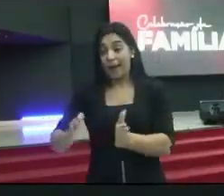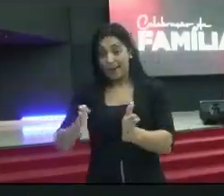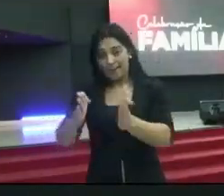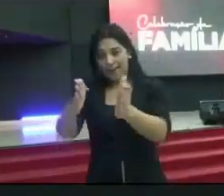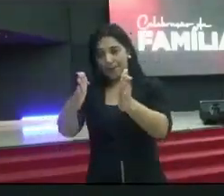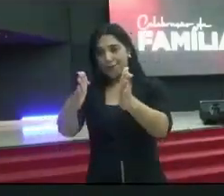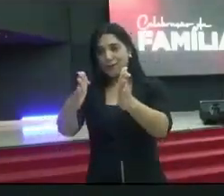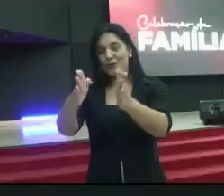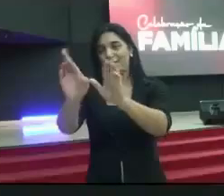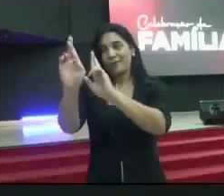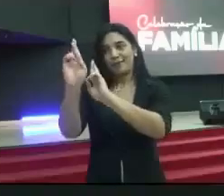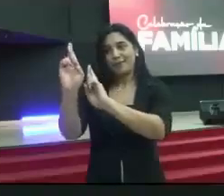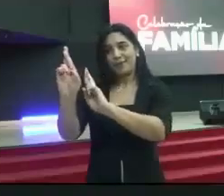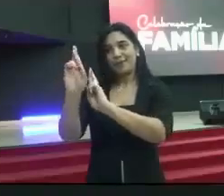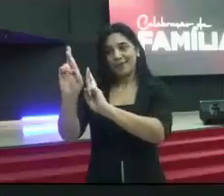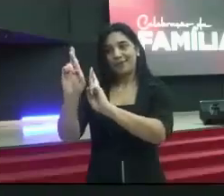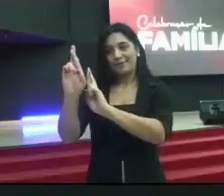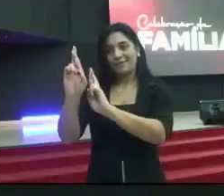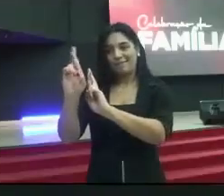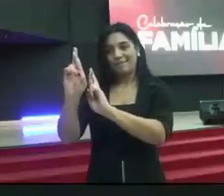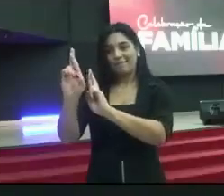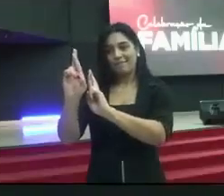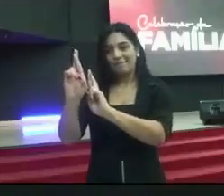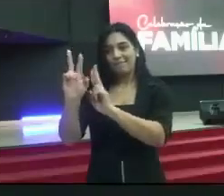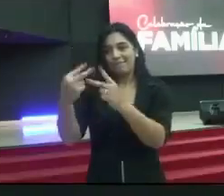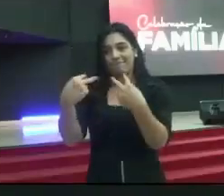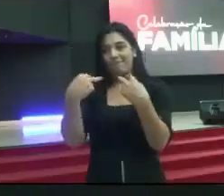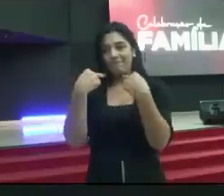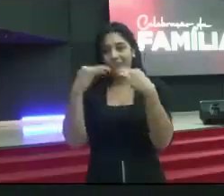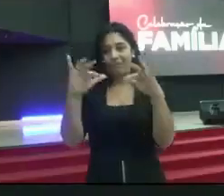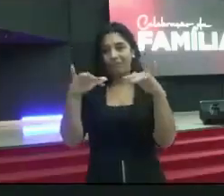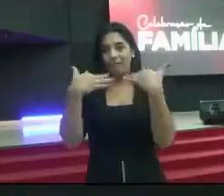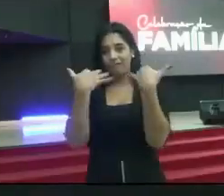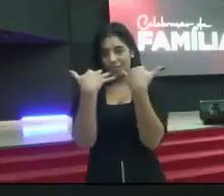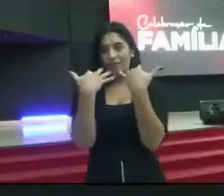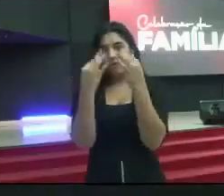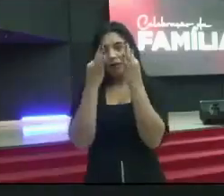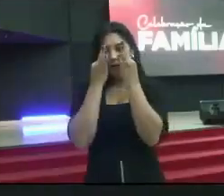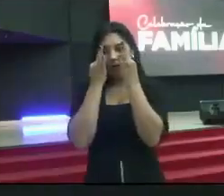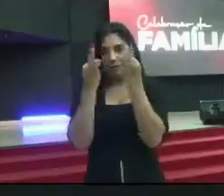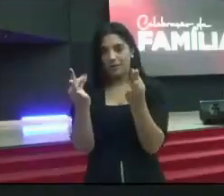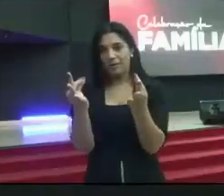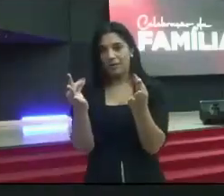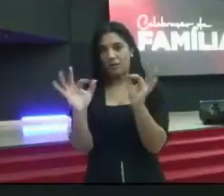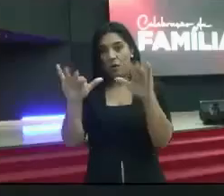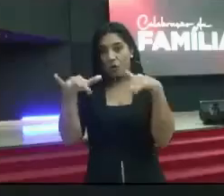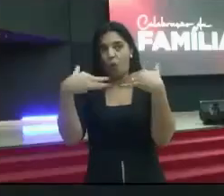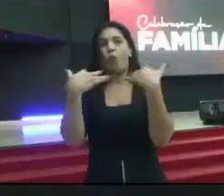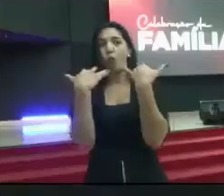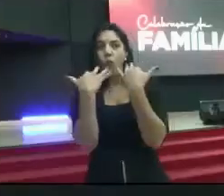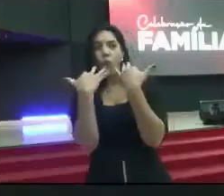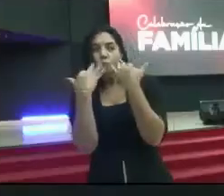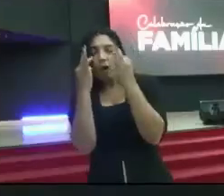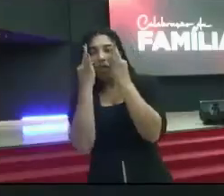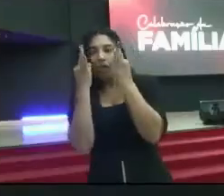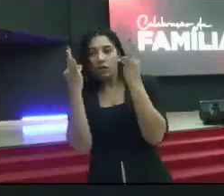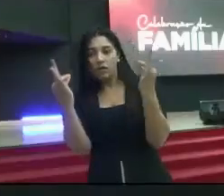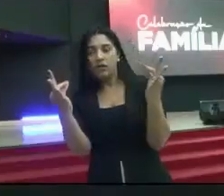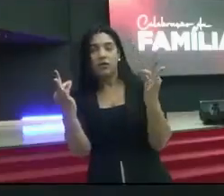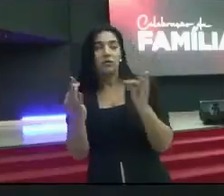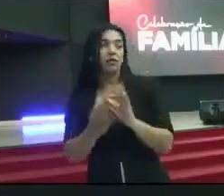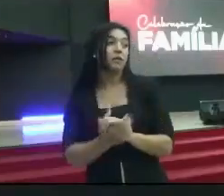da esperança. Olhe para mim, preste atenção. Olhe para cá, preste atenção.